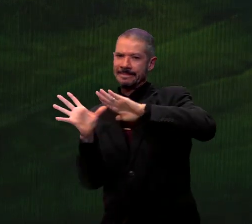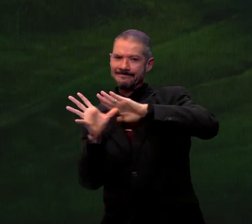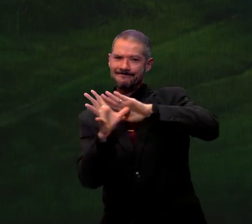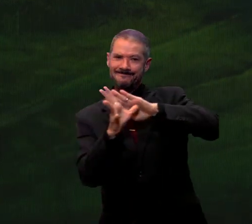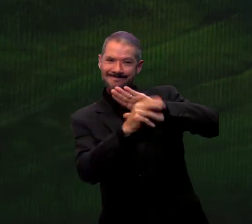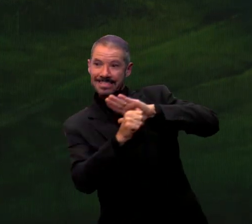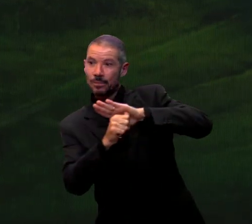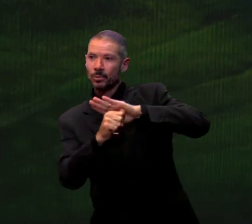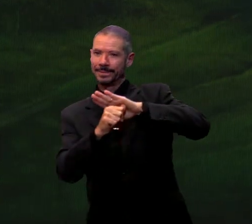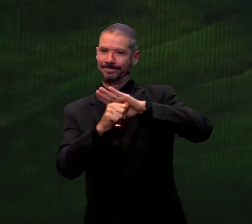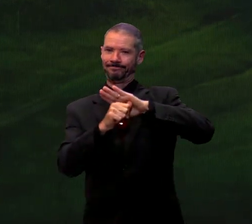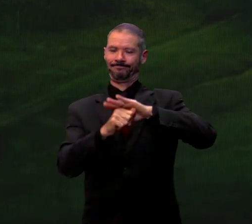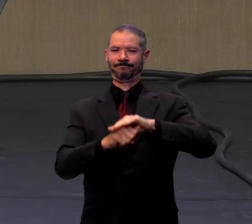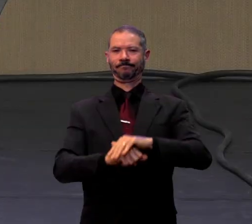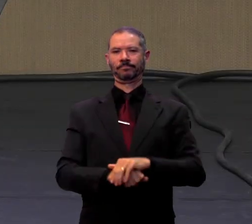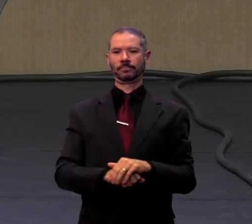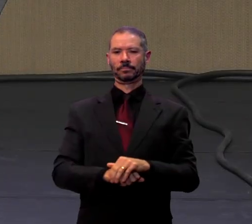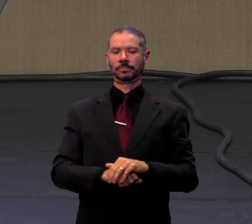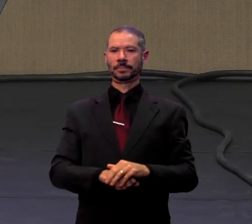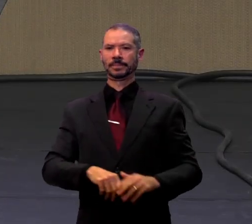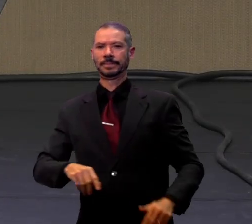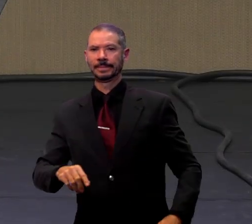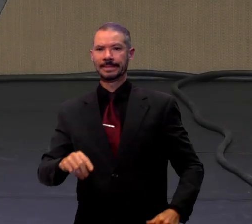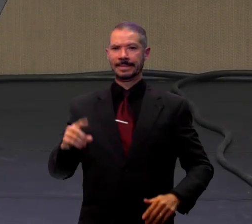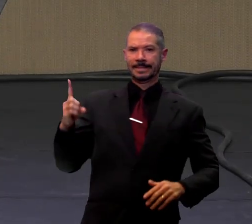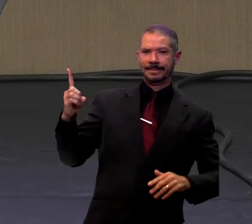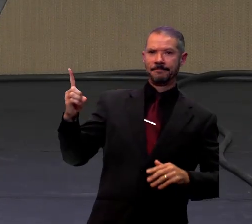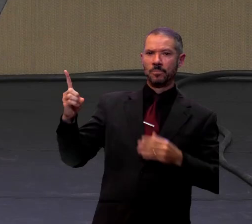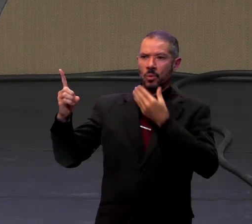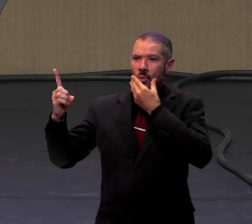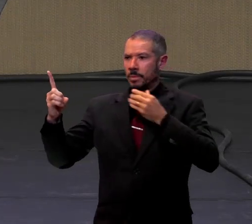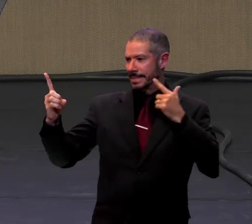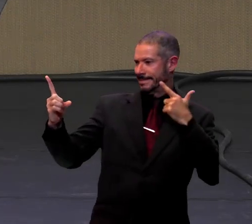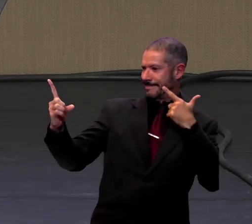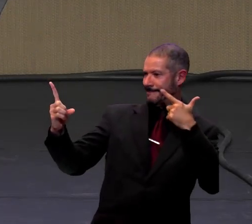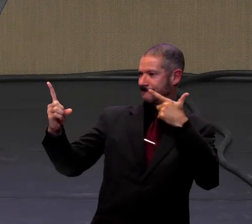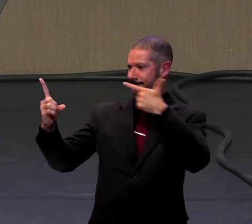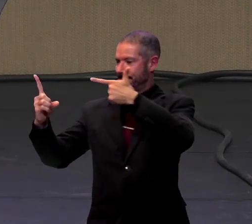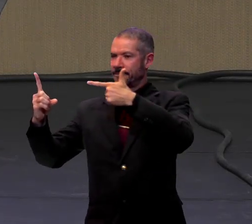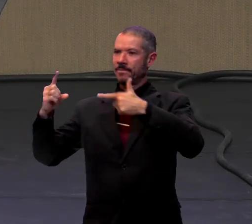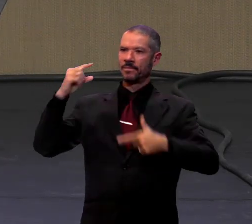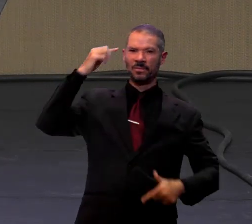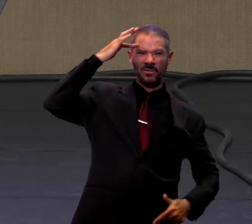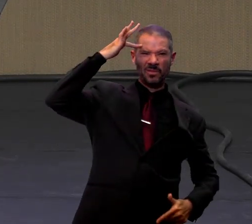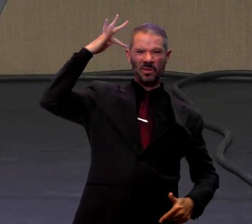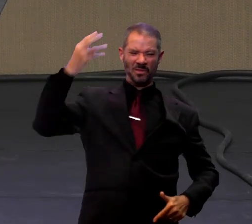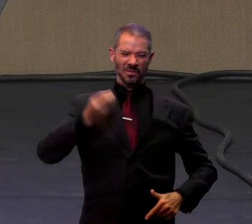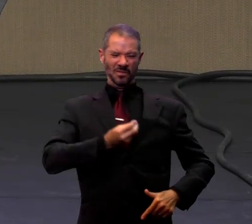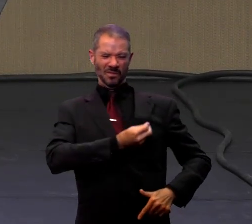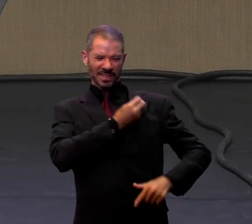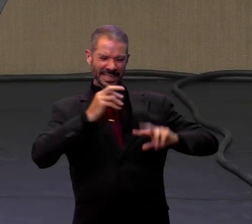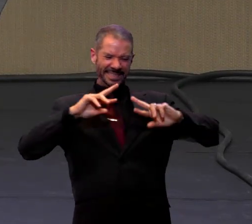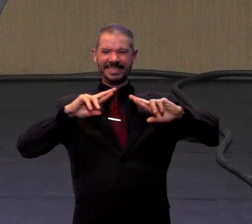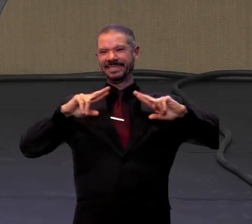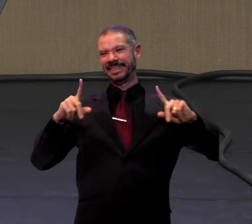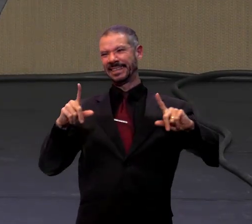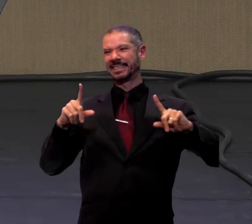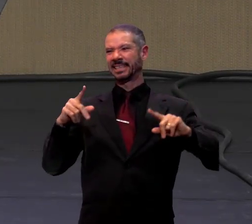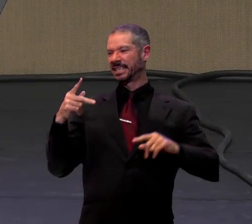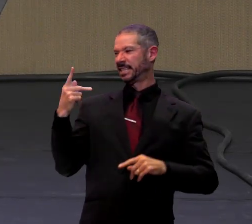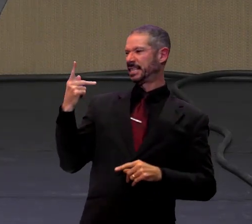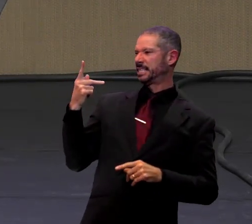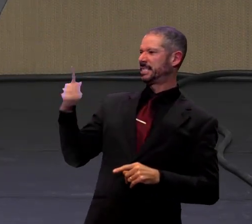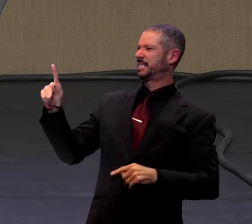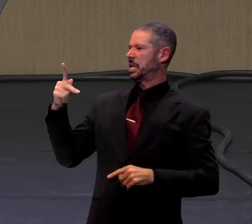ladrões. Esses assaltantes, eles vivem uma filosofia de vida diferente, não é? O que é seu deve